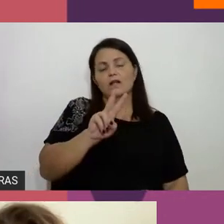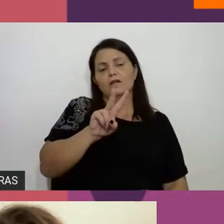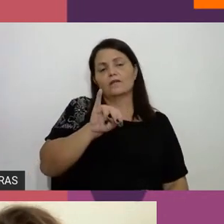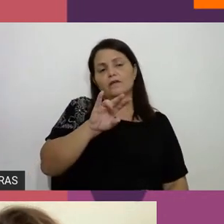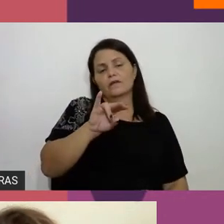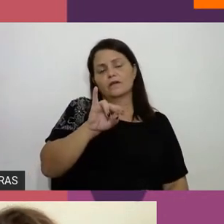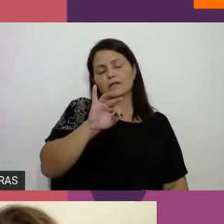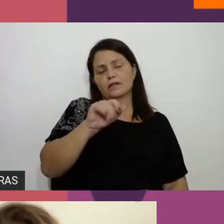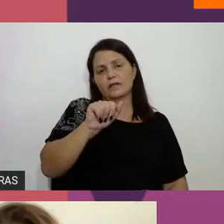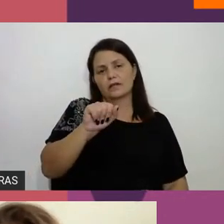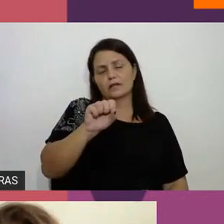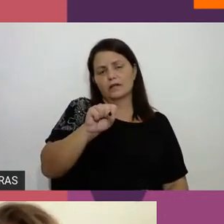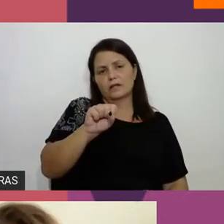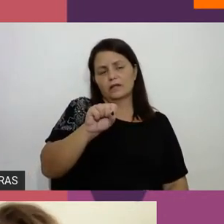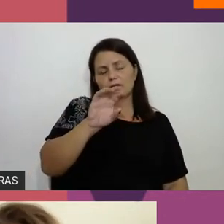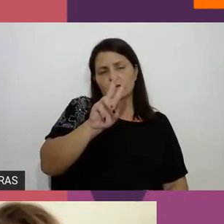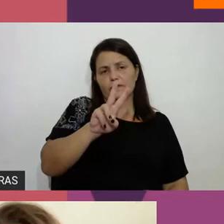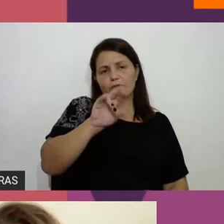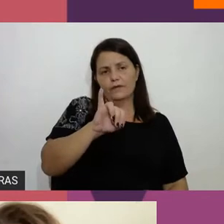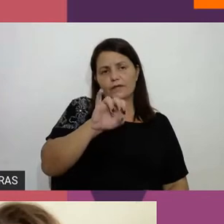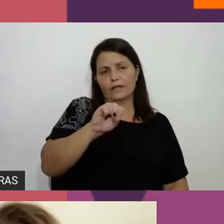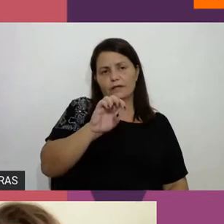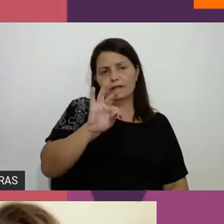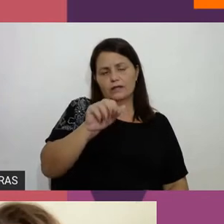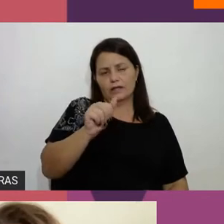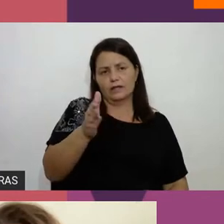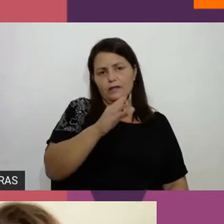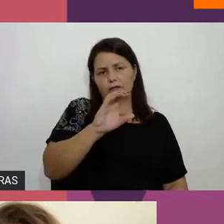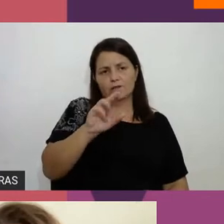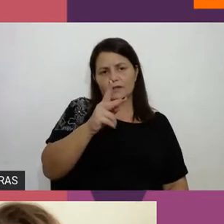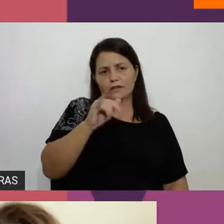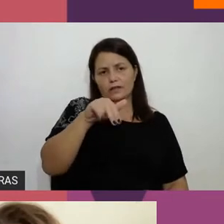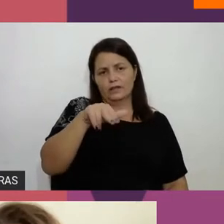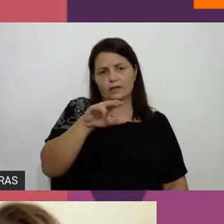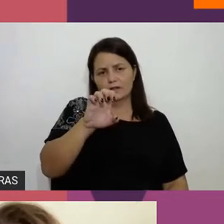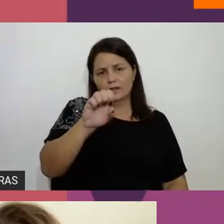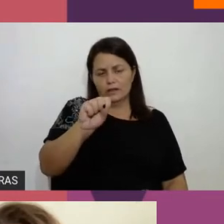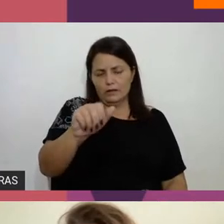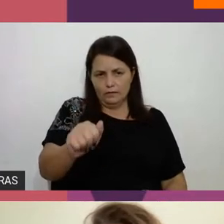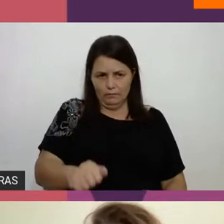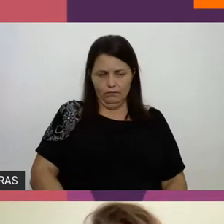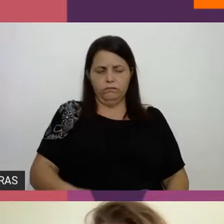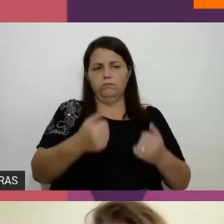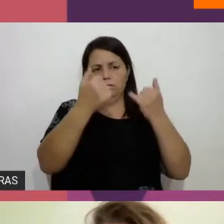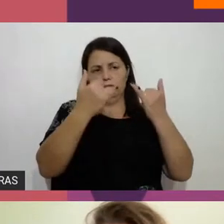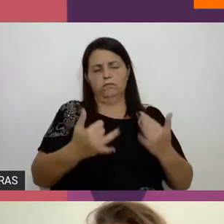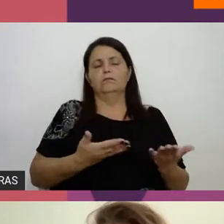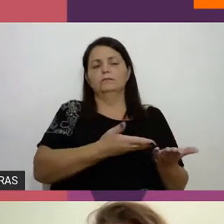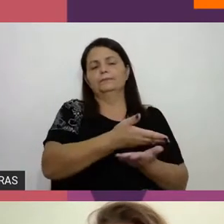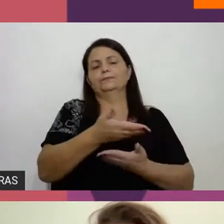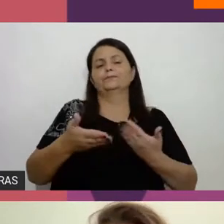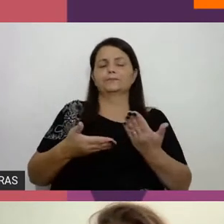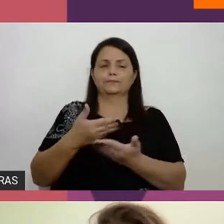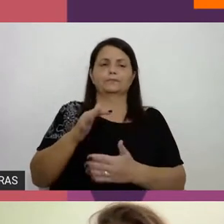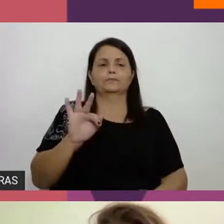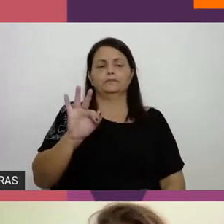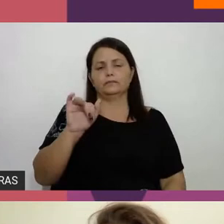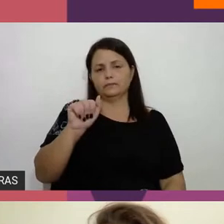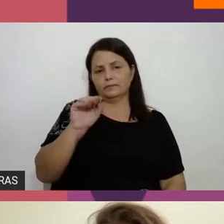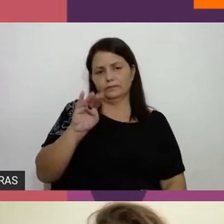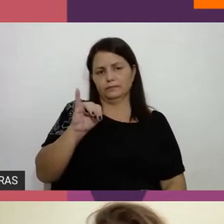chinesa daqui a pouco e como eu já falei muito eu vou convidar a Fabiane sexy para mediar esta conversa